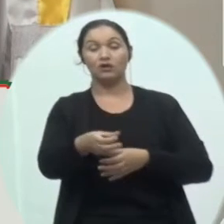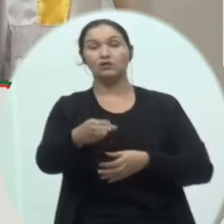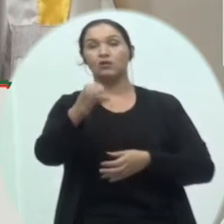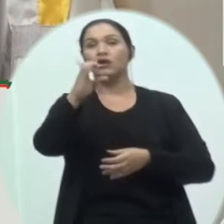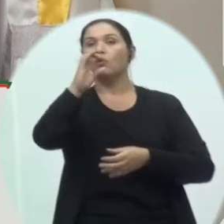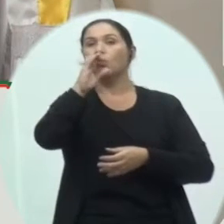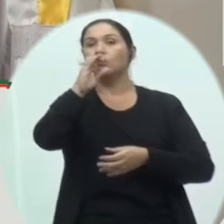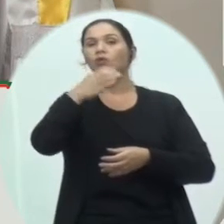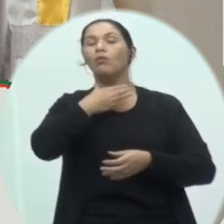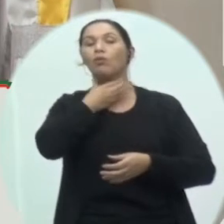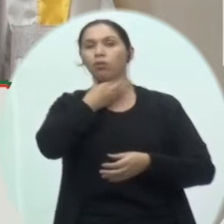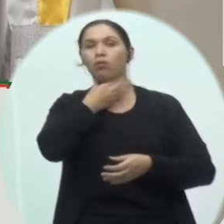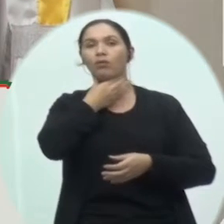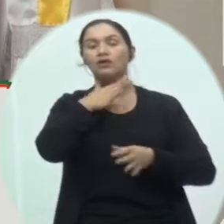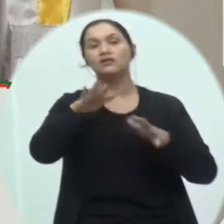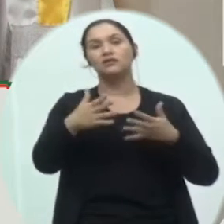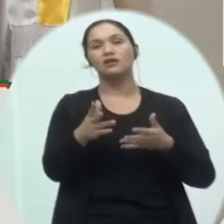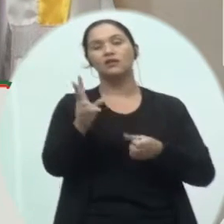ideia era